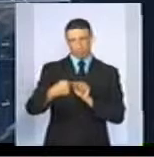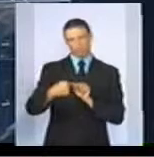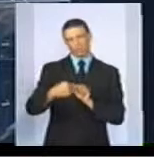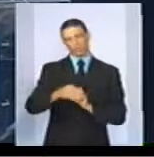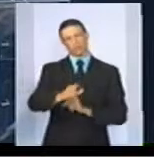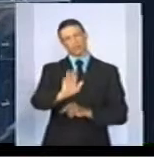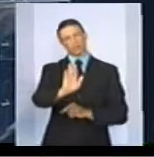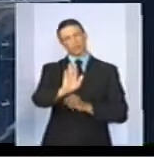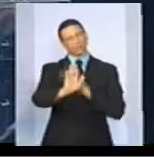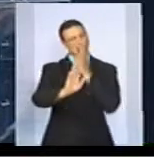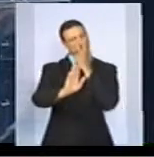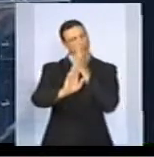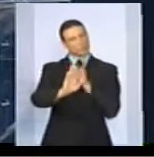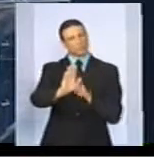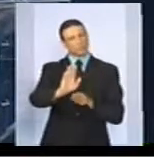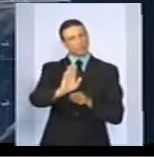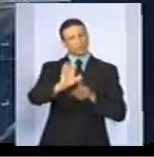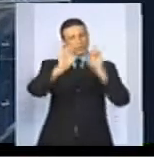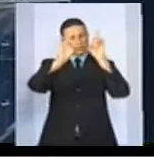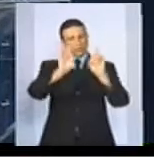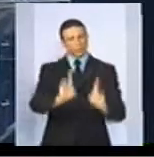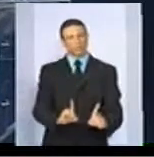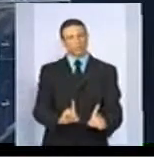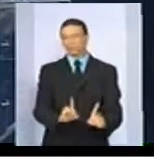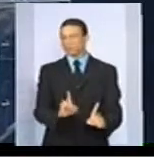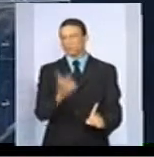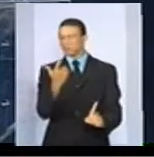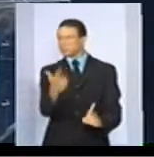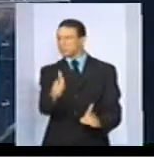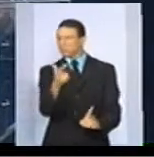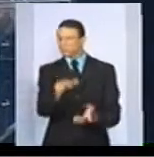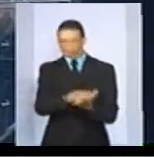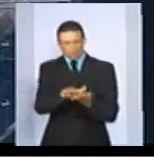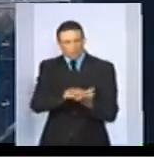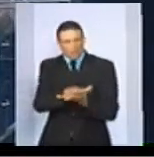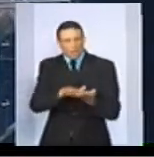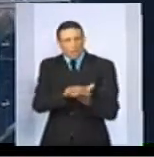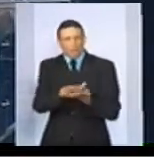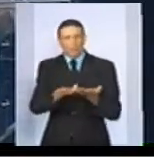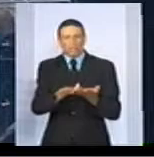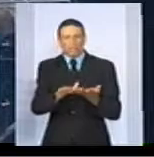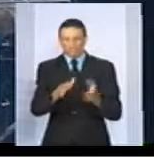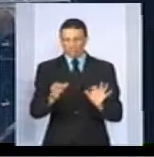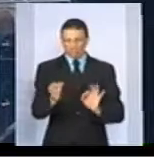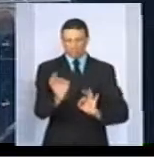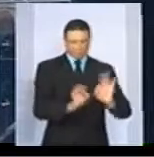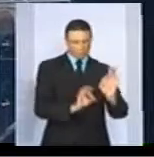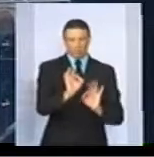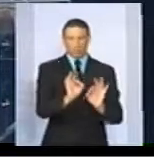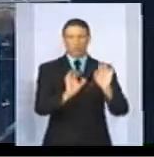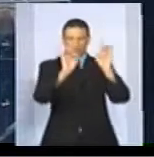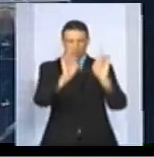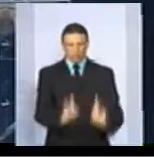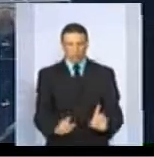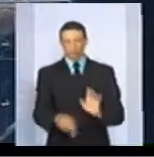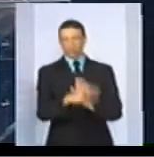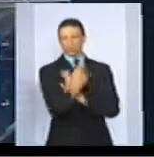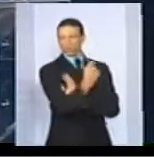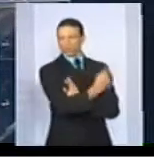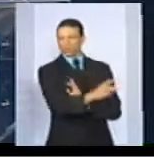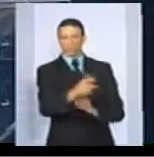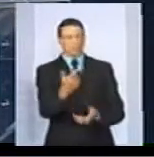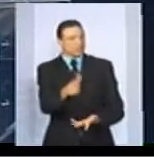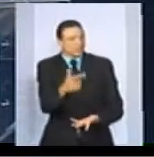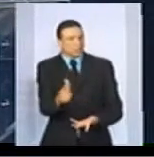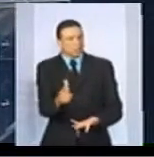mas não terão direito nenhum direito à renovação das concessões em curso